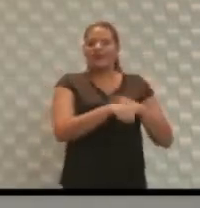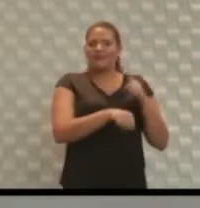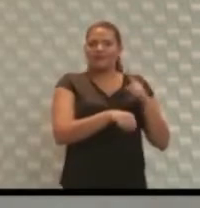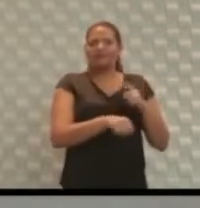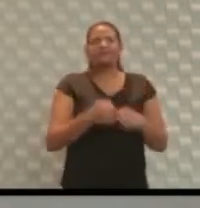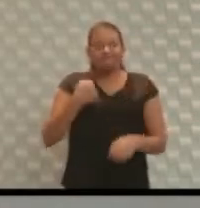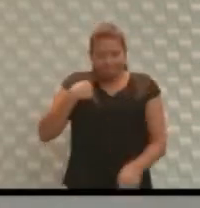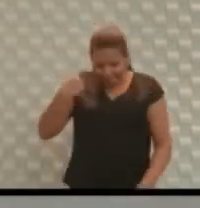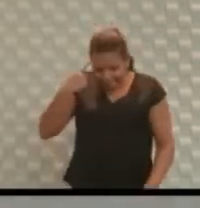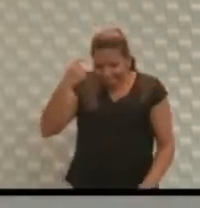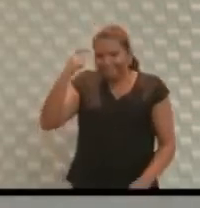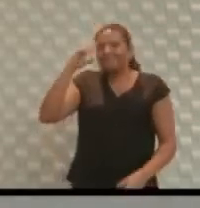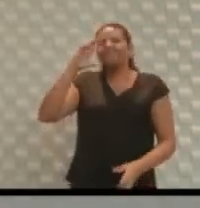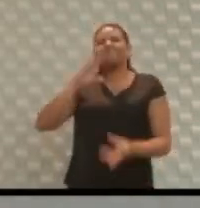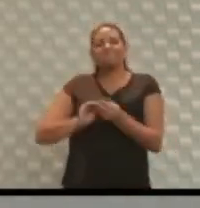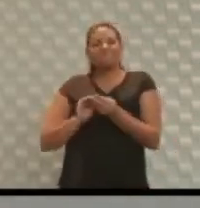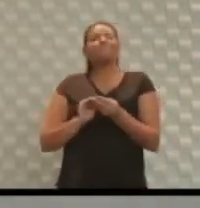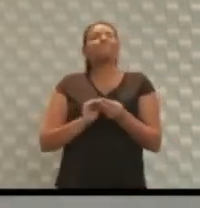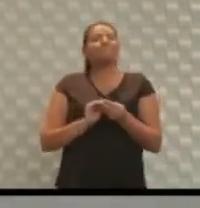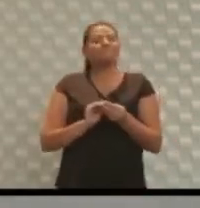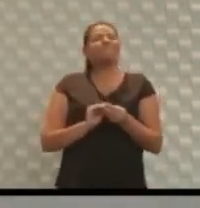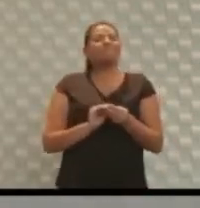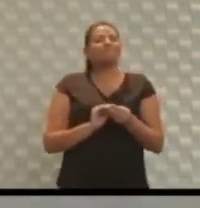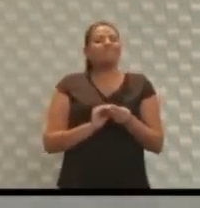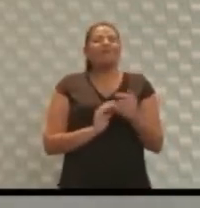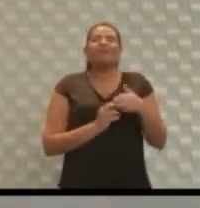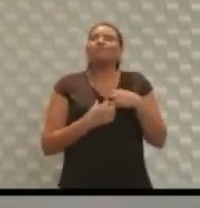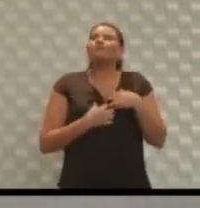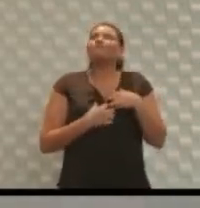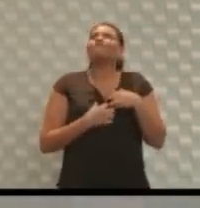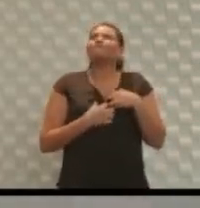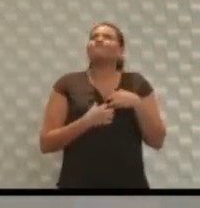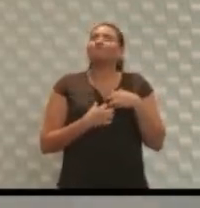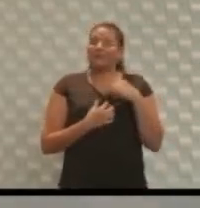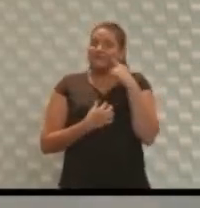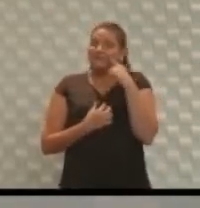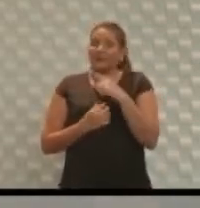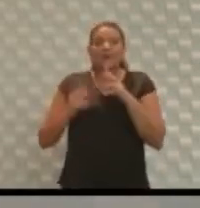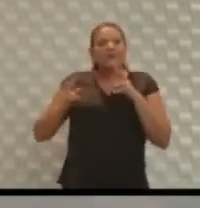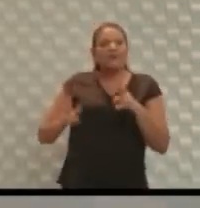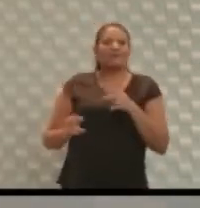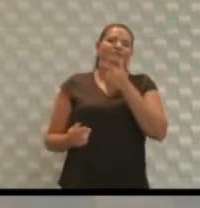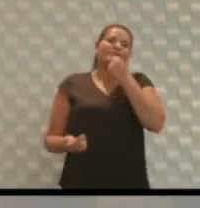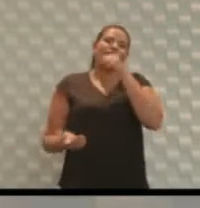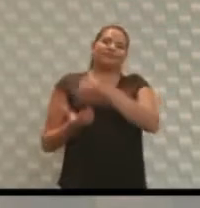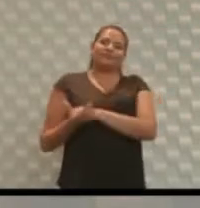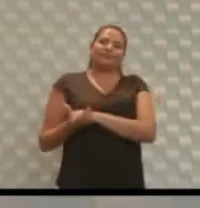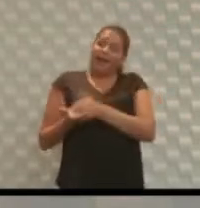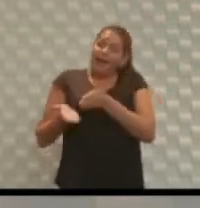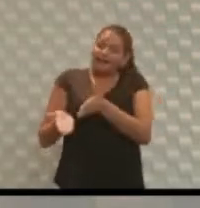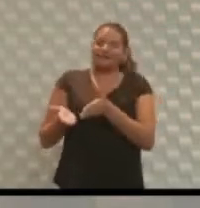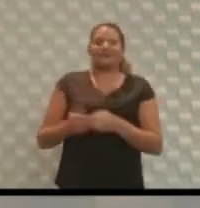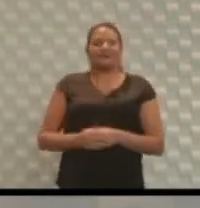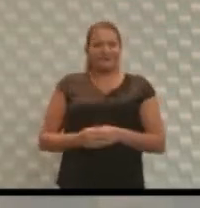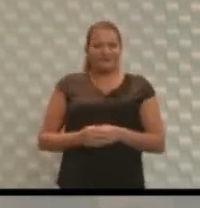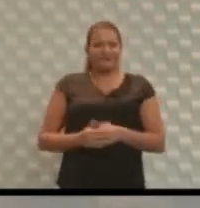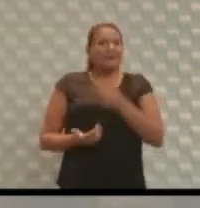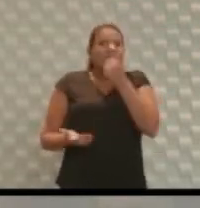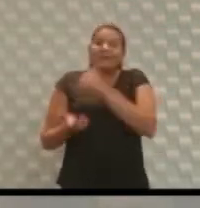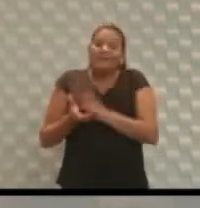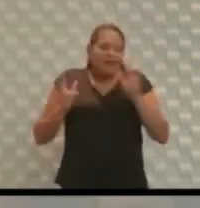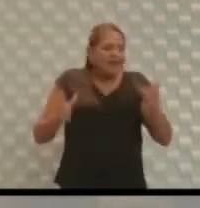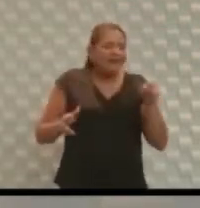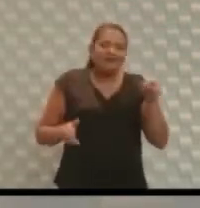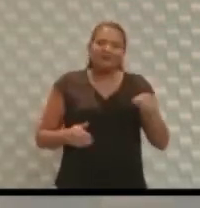de Deus falou isso, falou para mim, é isso que eu quero que o marido faça na vida da mulher. Porque